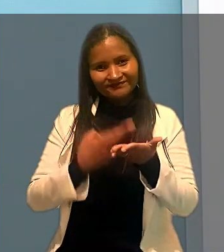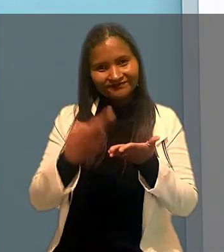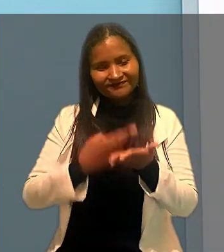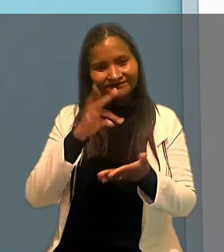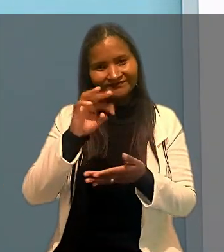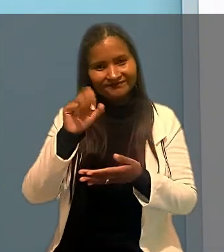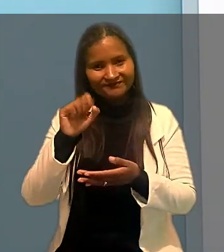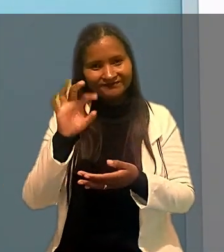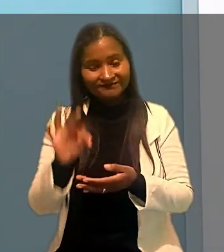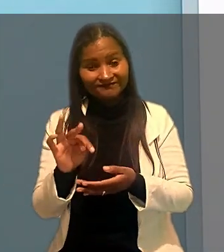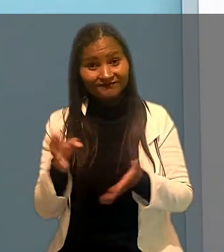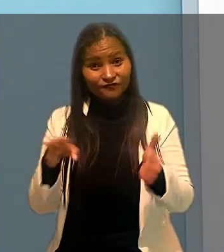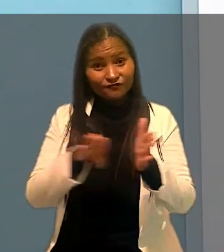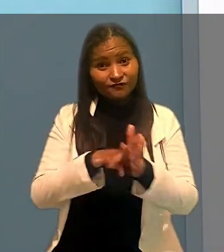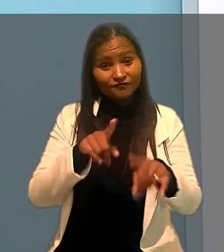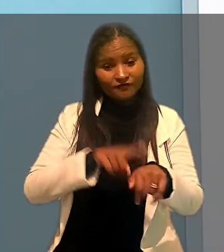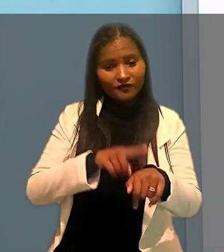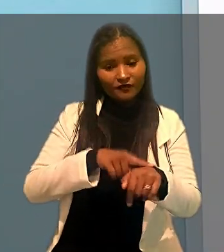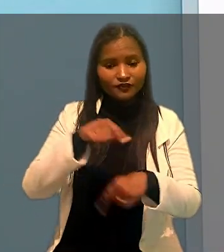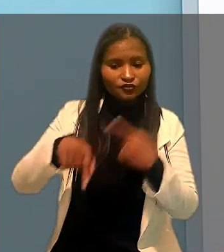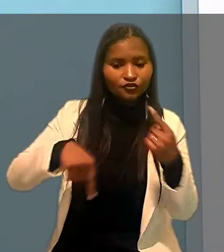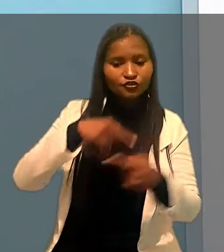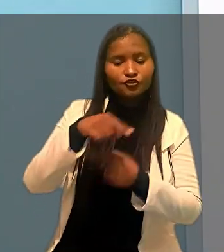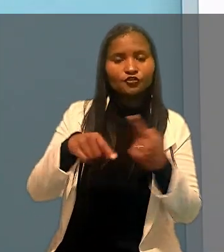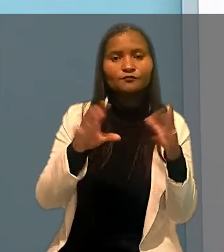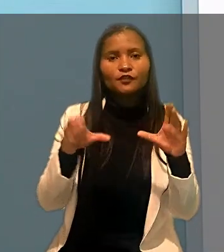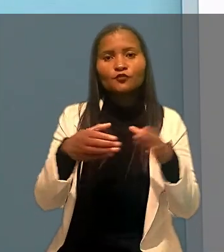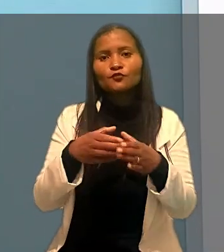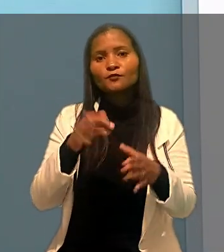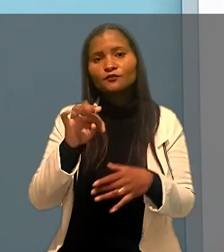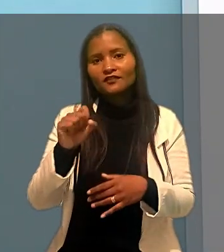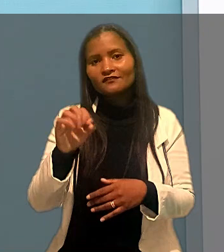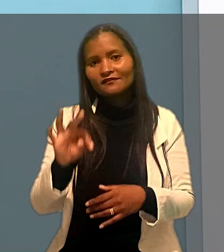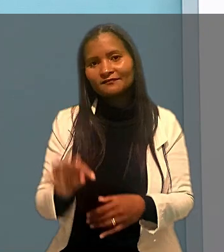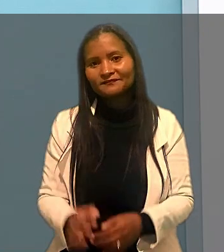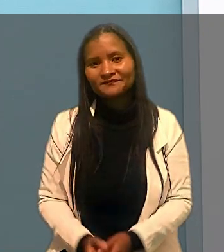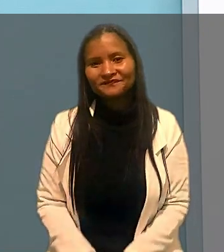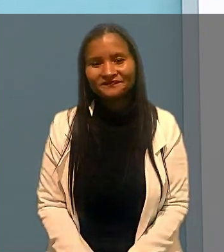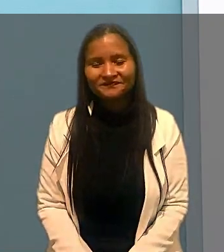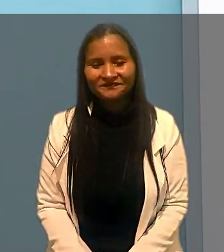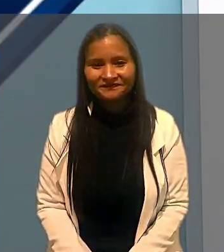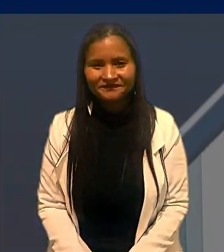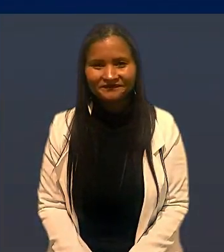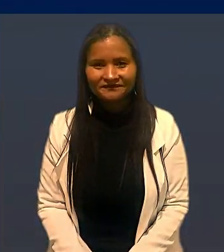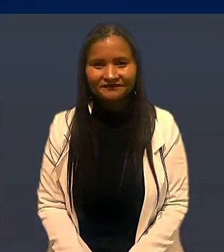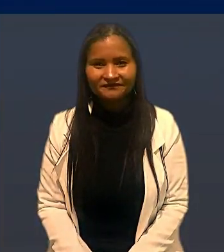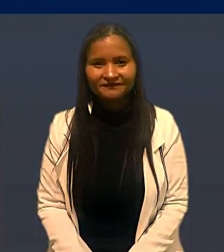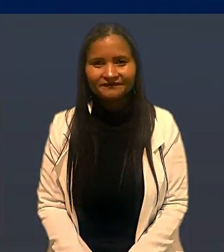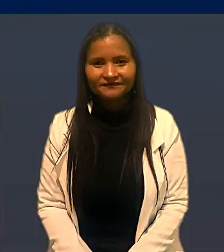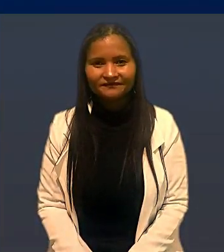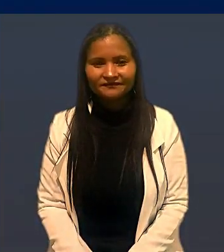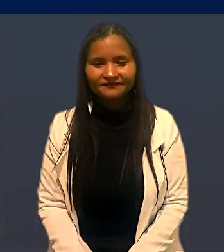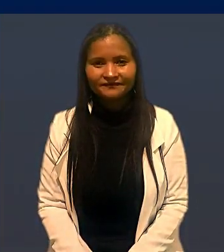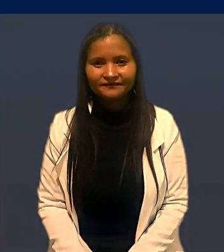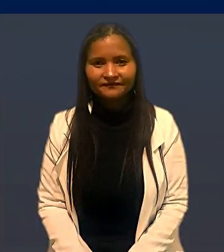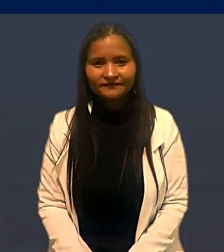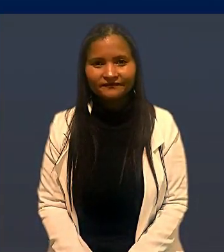Estamos de volta com Revista TST. Chegou a hora de fazer um giro pelas turmas do tribunal.